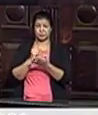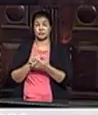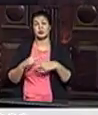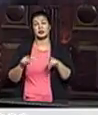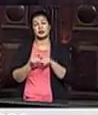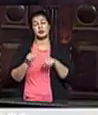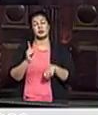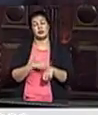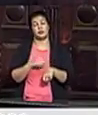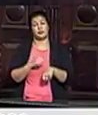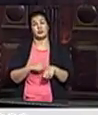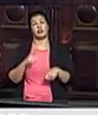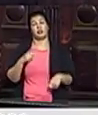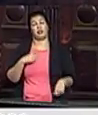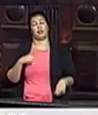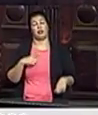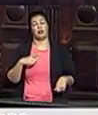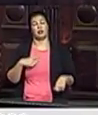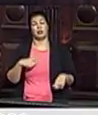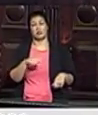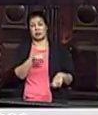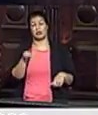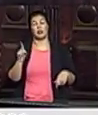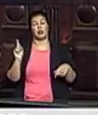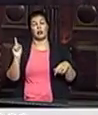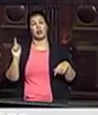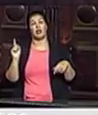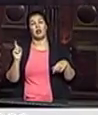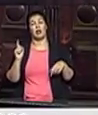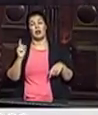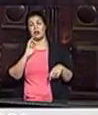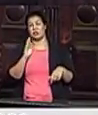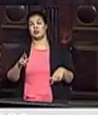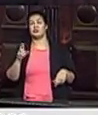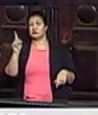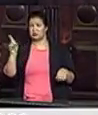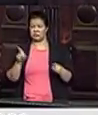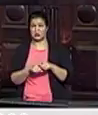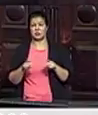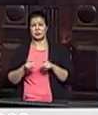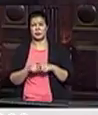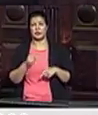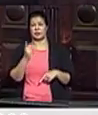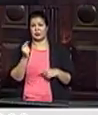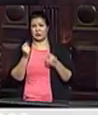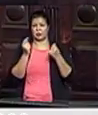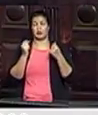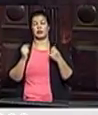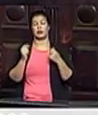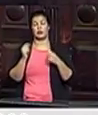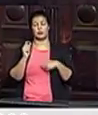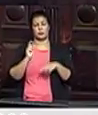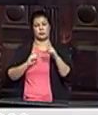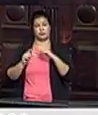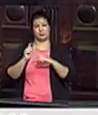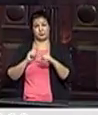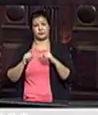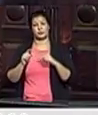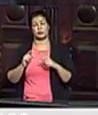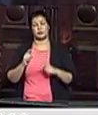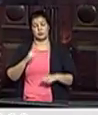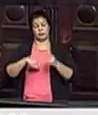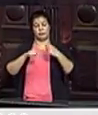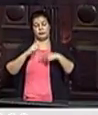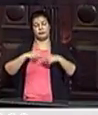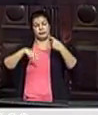tempo tem a ver com a necessidade de dar respostas também ao capital, que vai ampliar muito as suas possibilidades de negócios